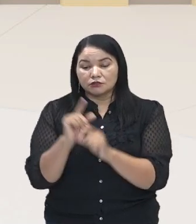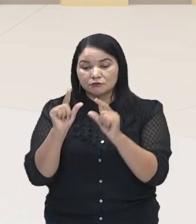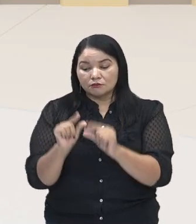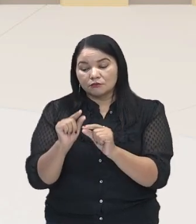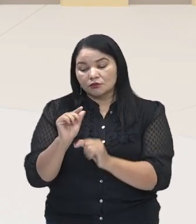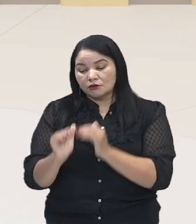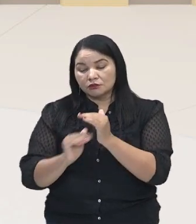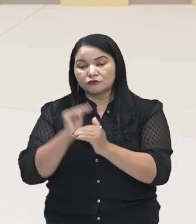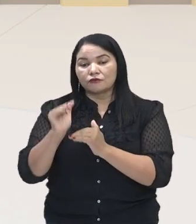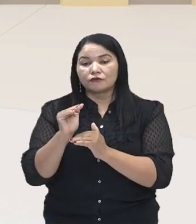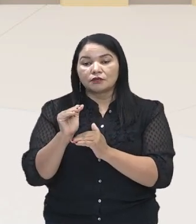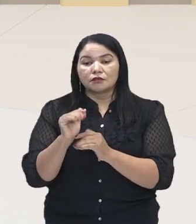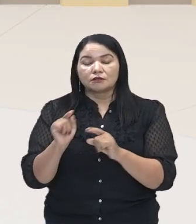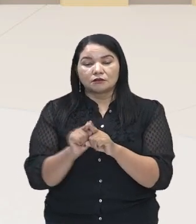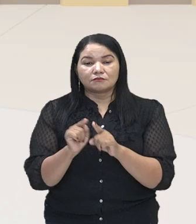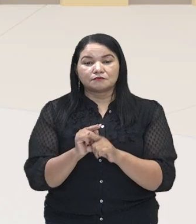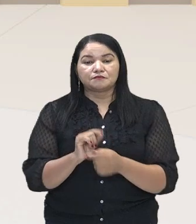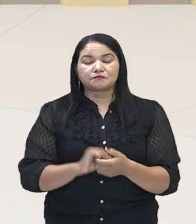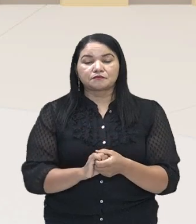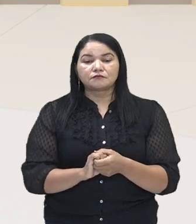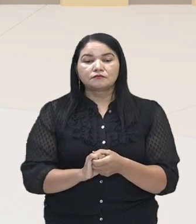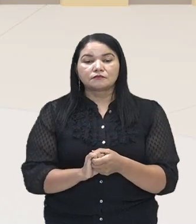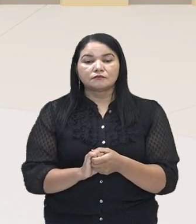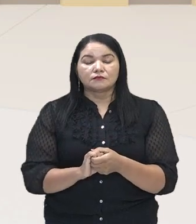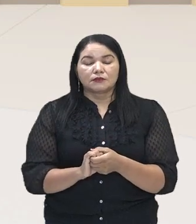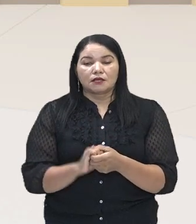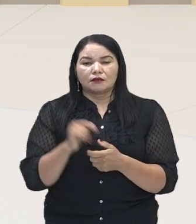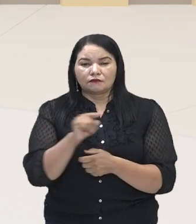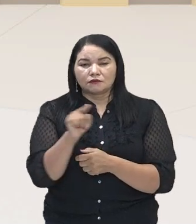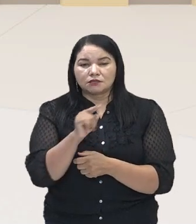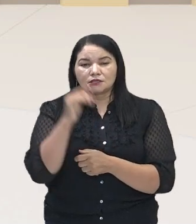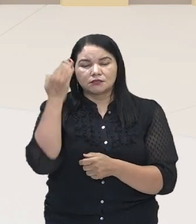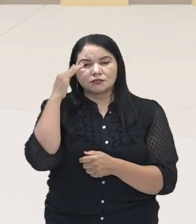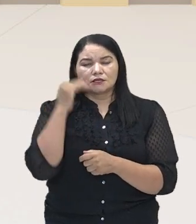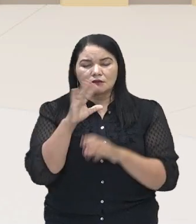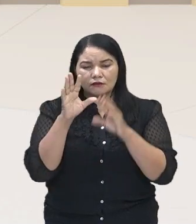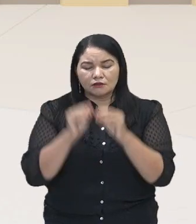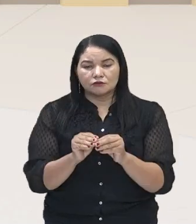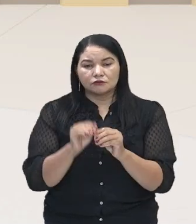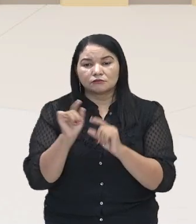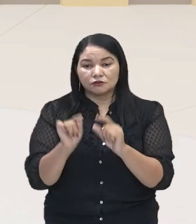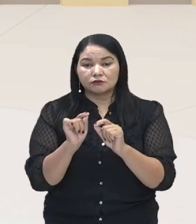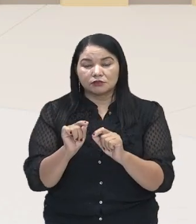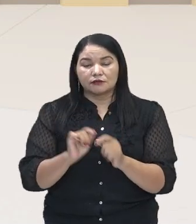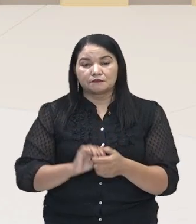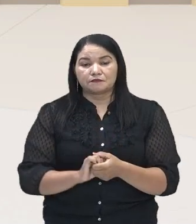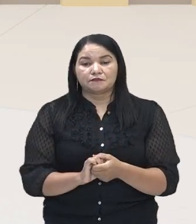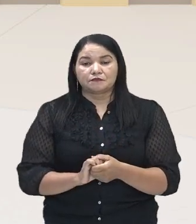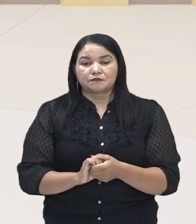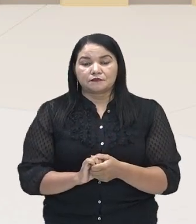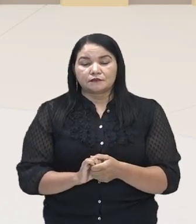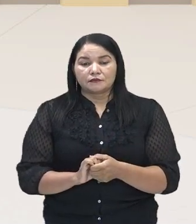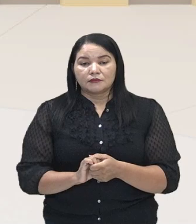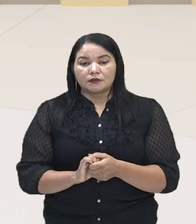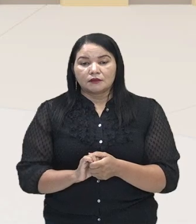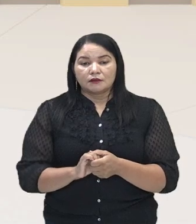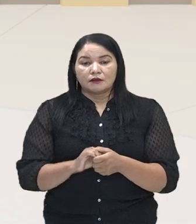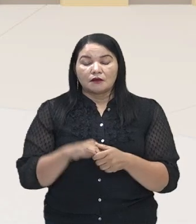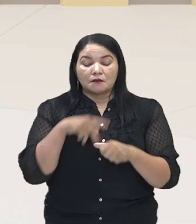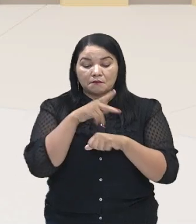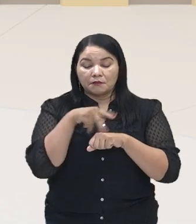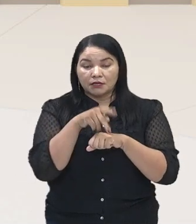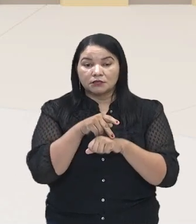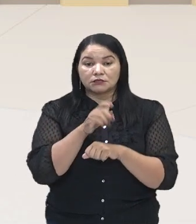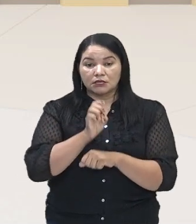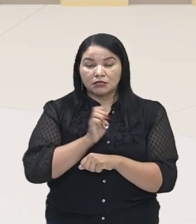desenvolvidos. Para você ter uma ideia e entender de forma resumida isso, seria mais ou menos o seguinte: os países mais ricos